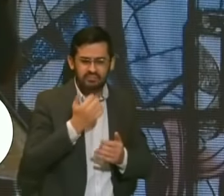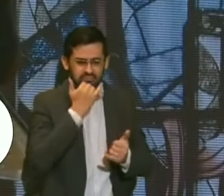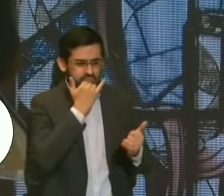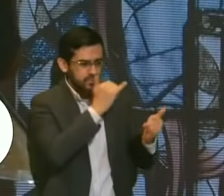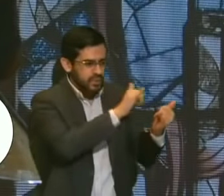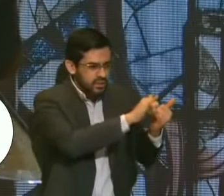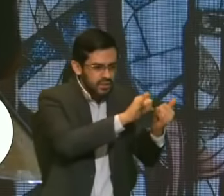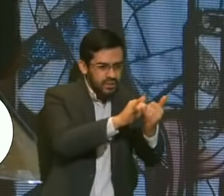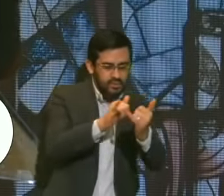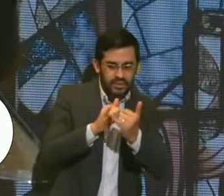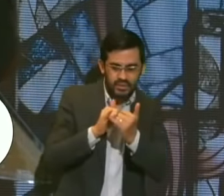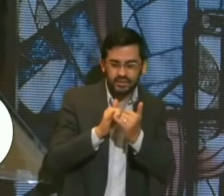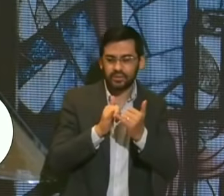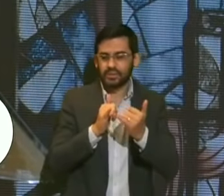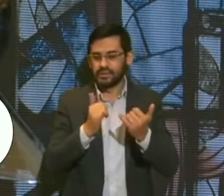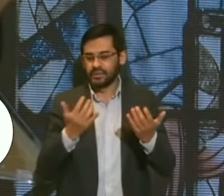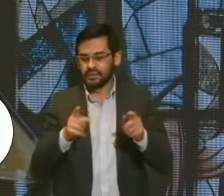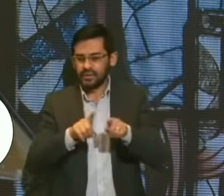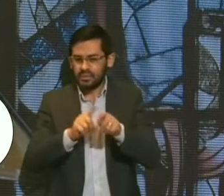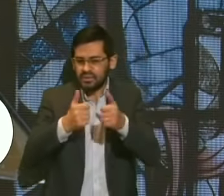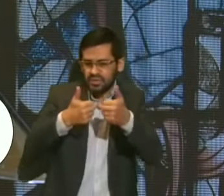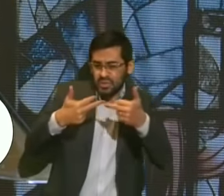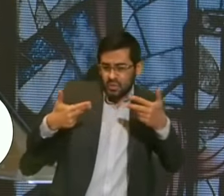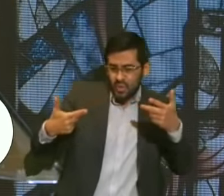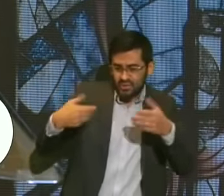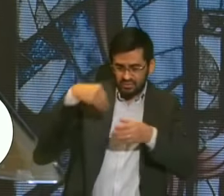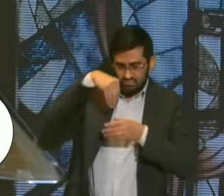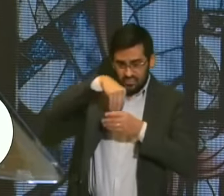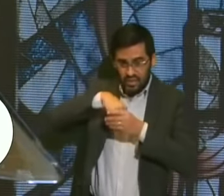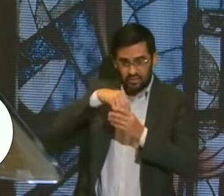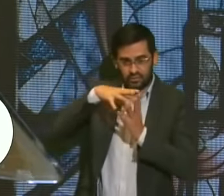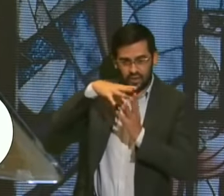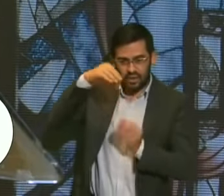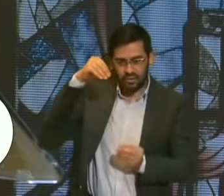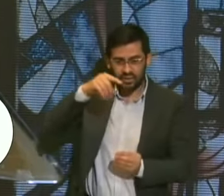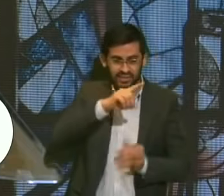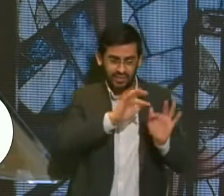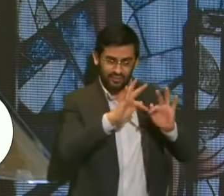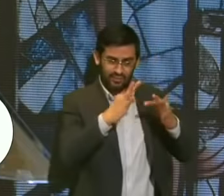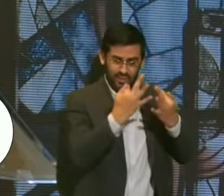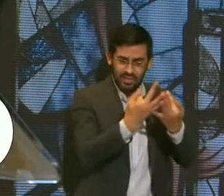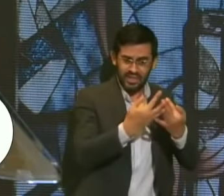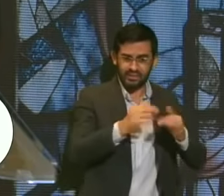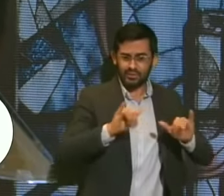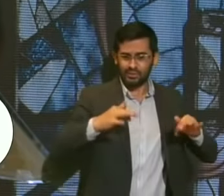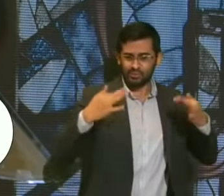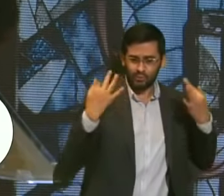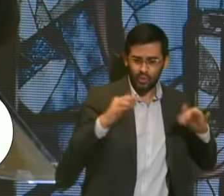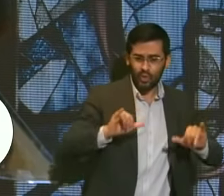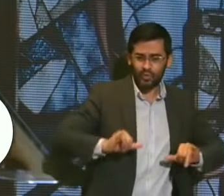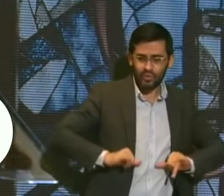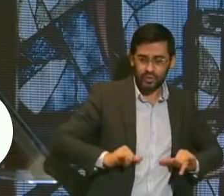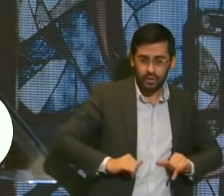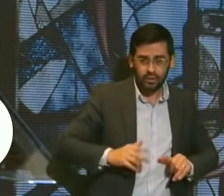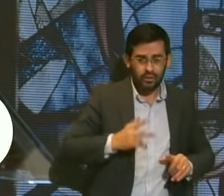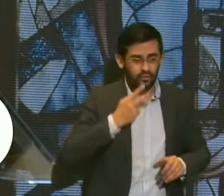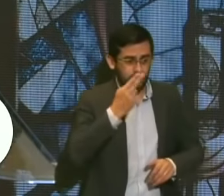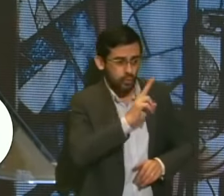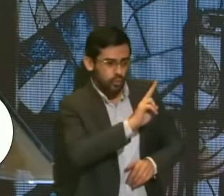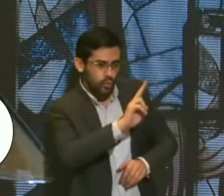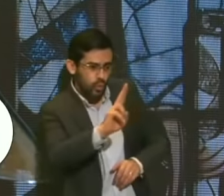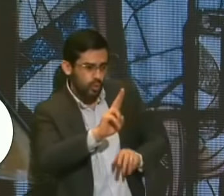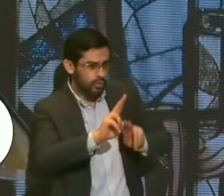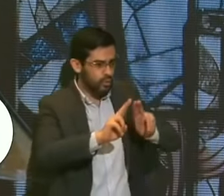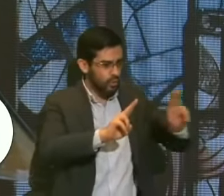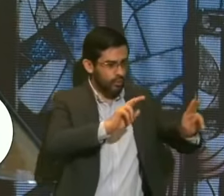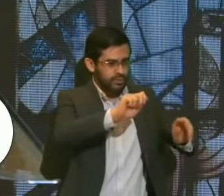perdão, de coisas da alma, né, que a família estava ferida. E eu fui dizendo o nome de cada pessoa que estava